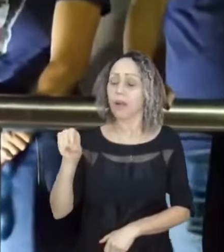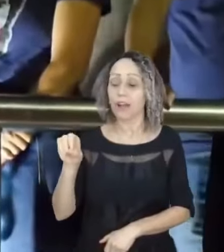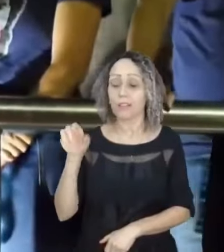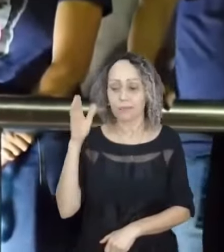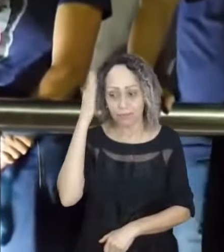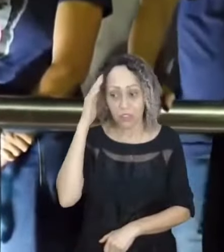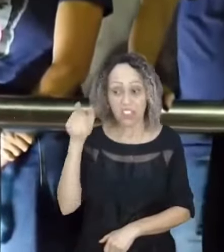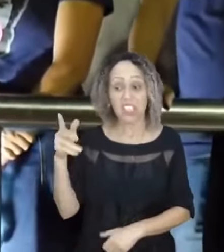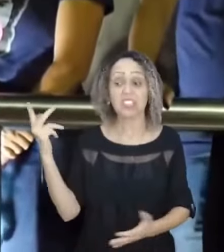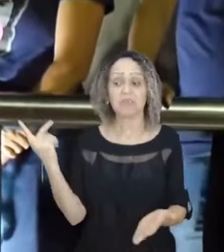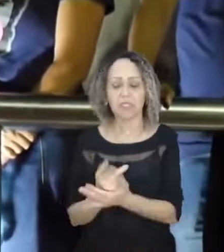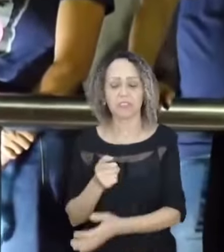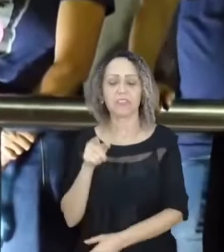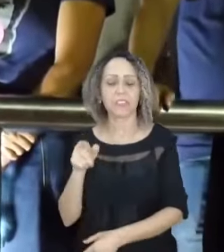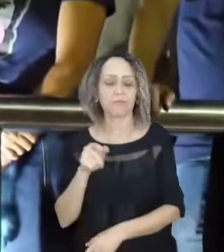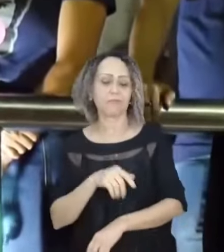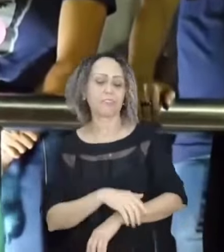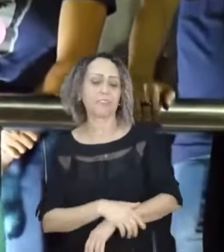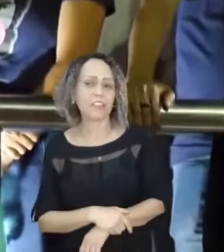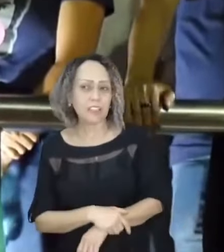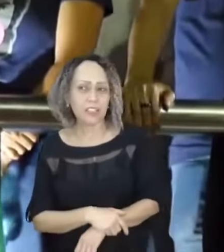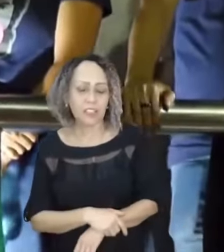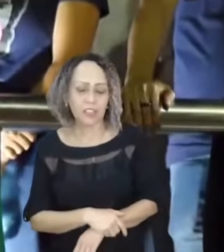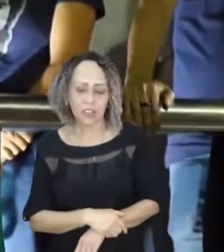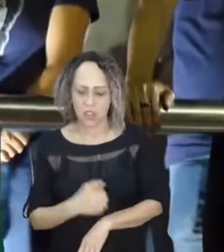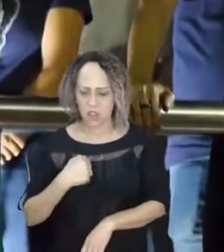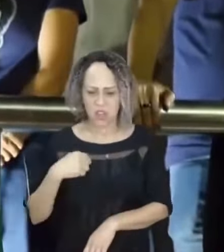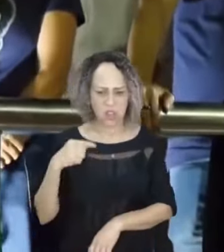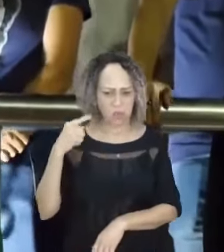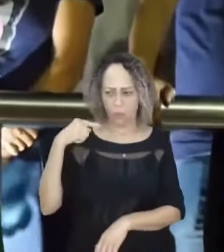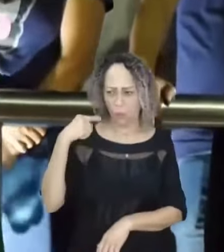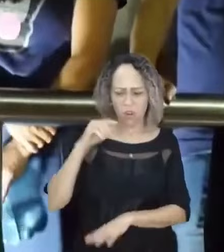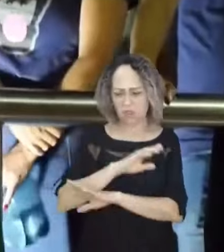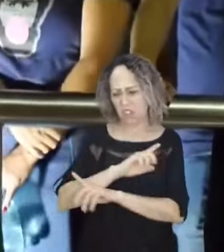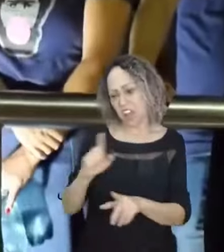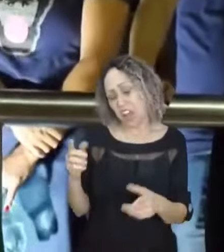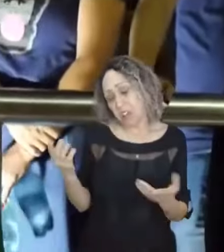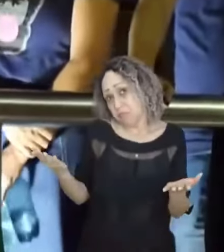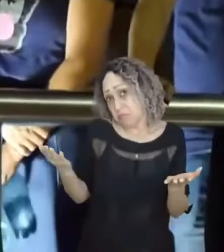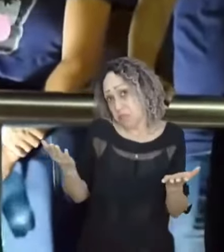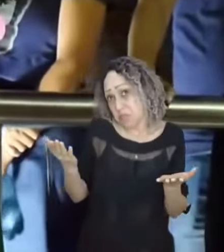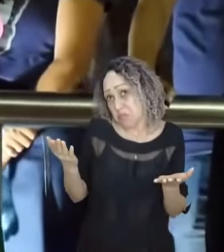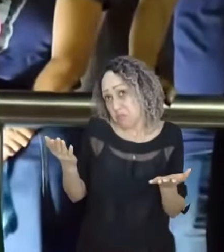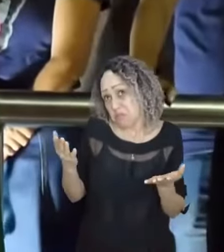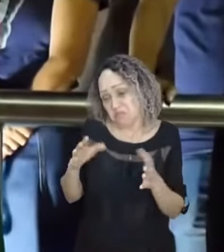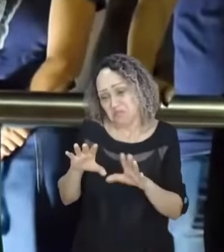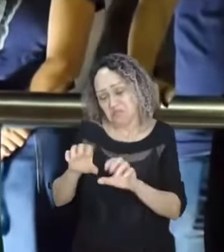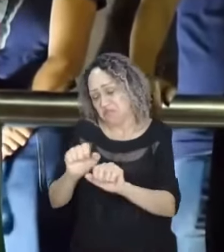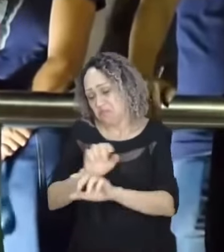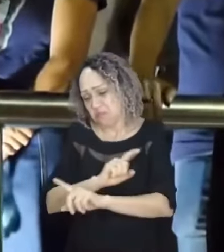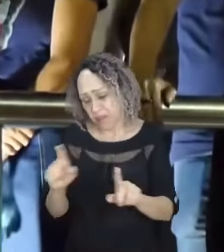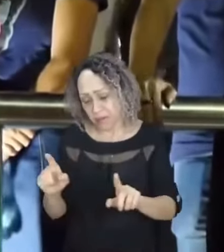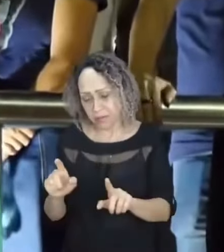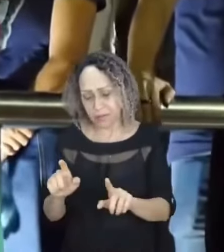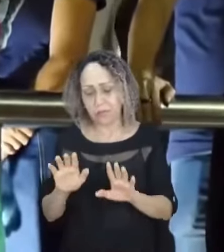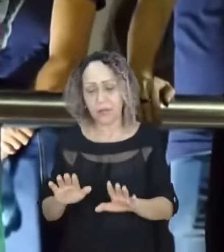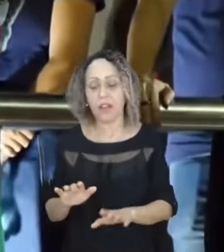passando. Não sou advogado, não vou me meter. Mas eu posso dizer para